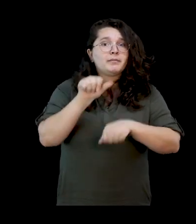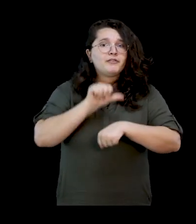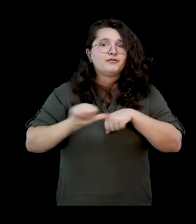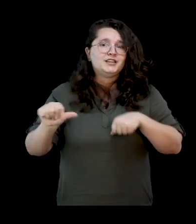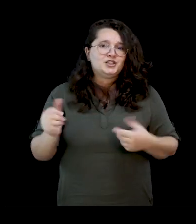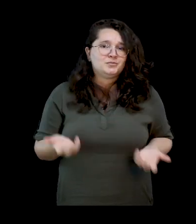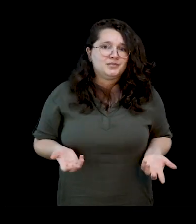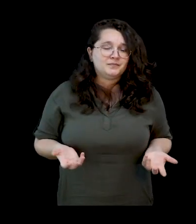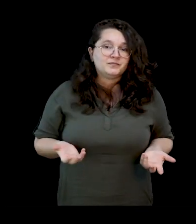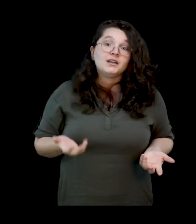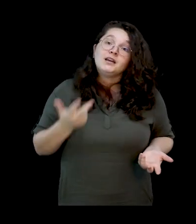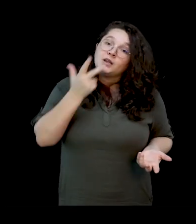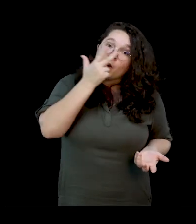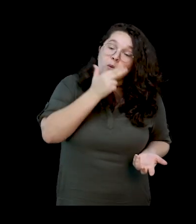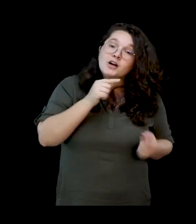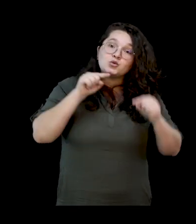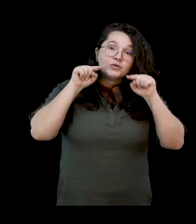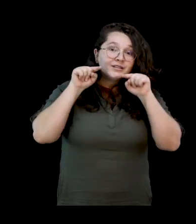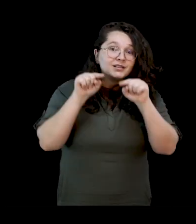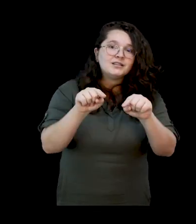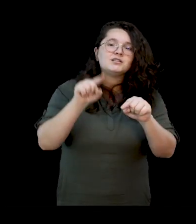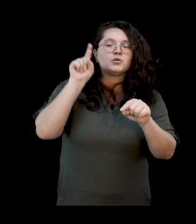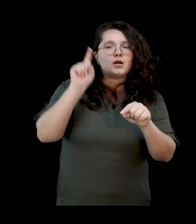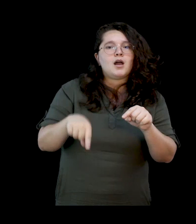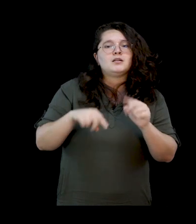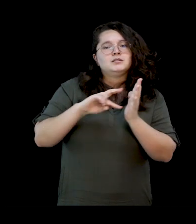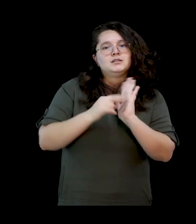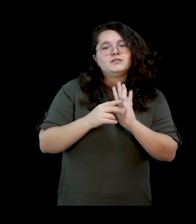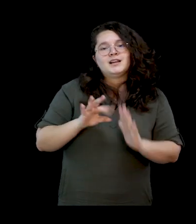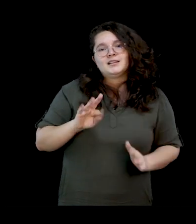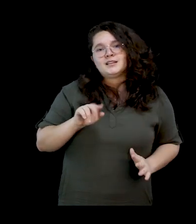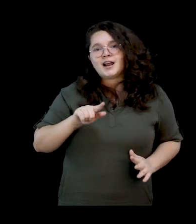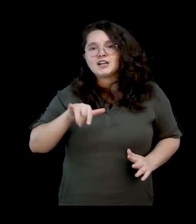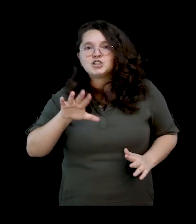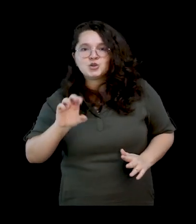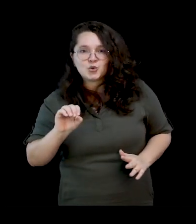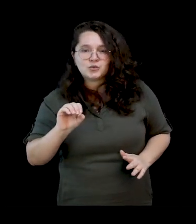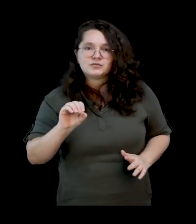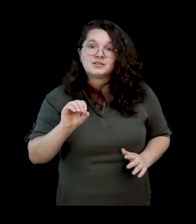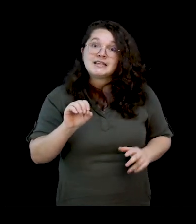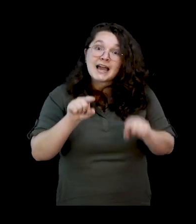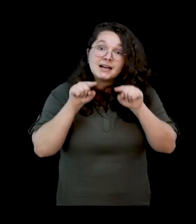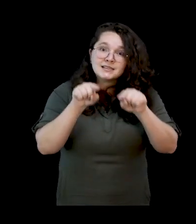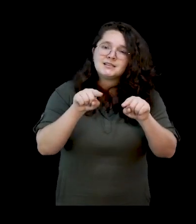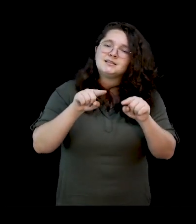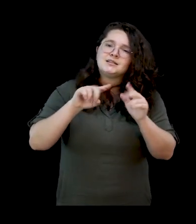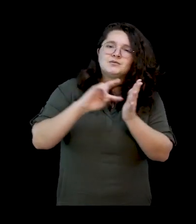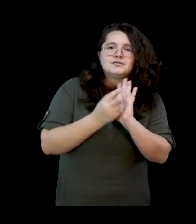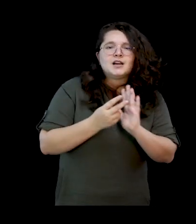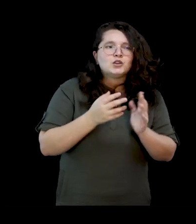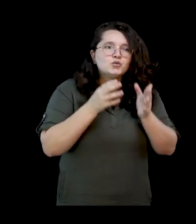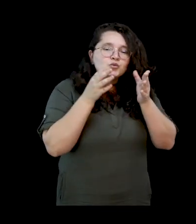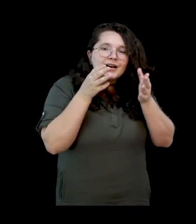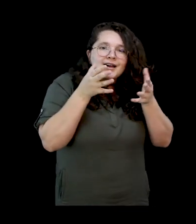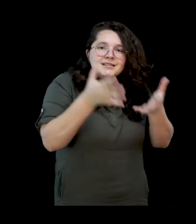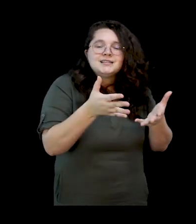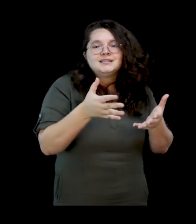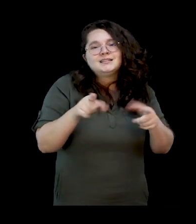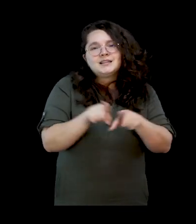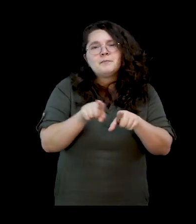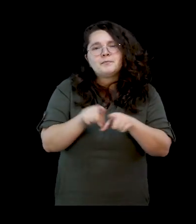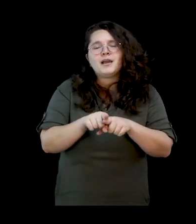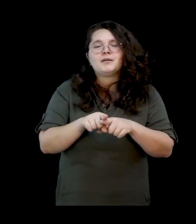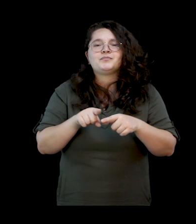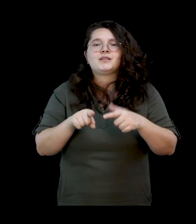que a gente mesmo produziu. Acho que o sentido trágico, em larga medida, deve ser encarado nesse sentido, né? No